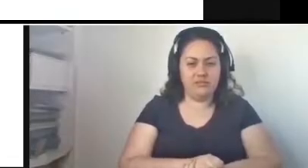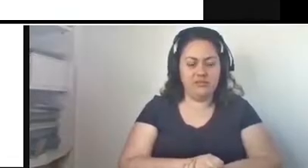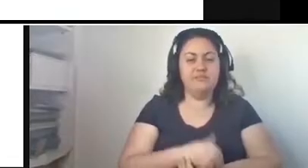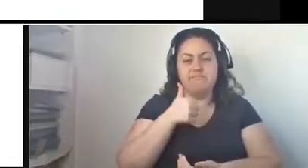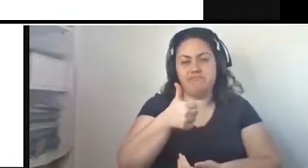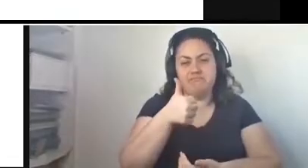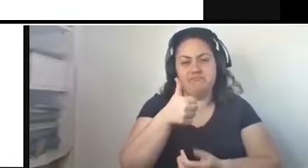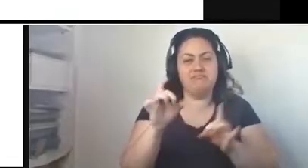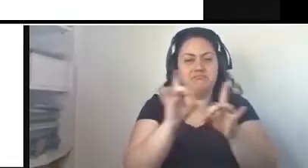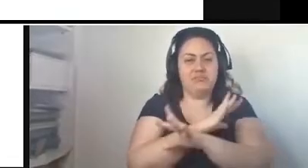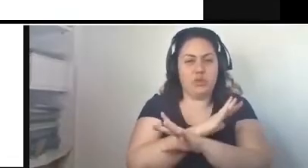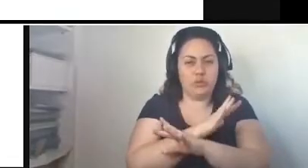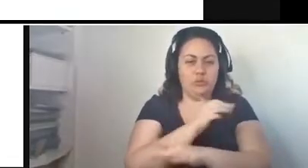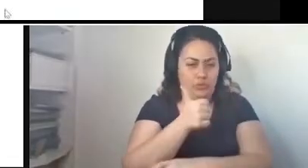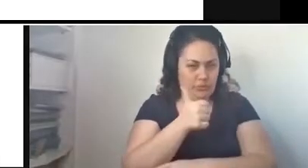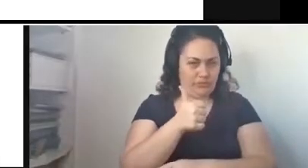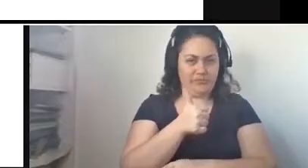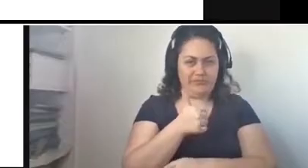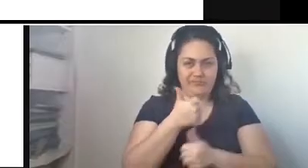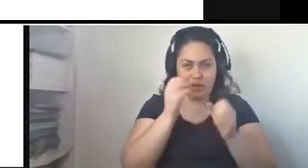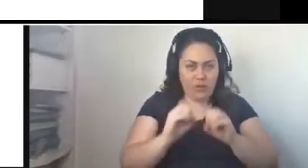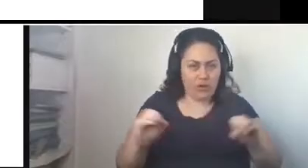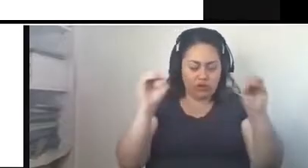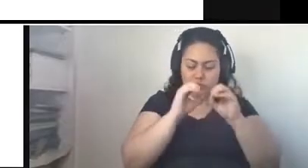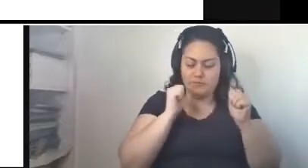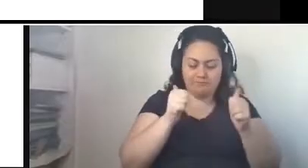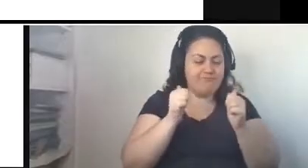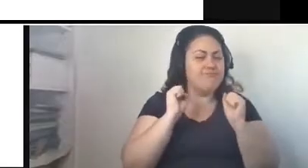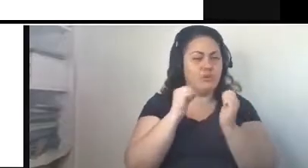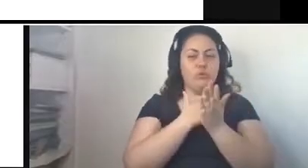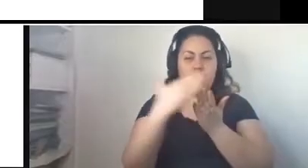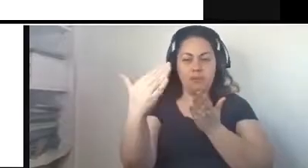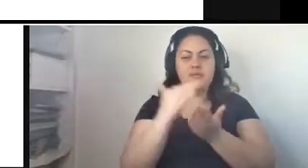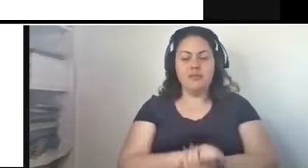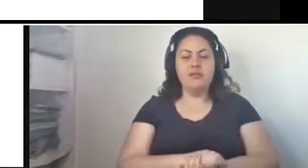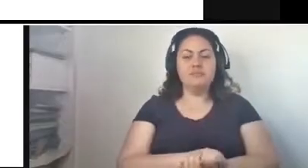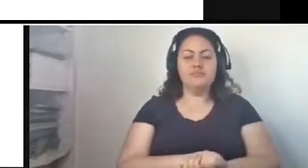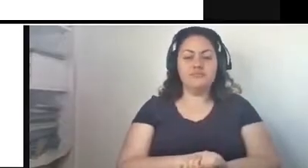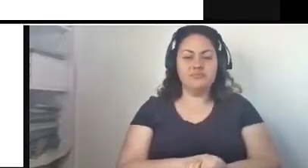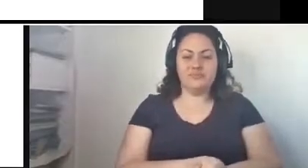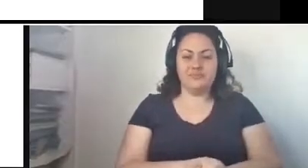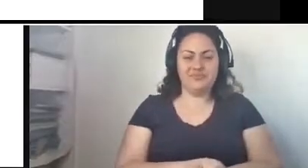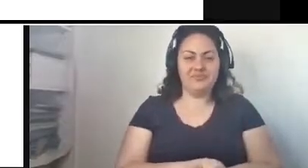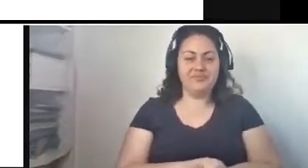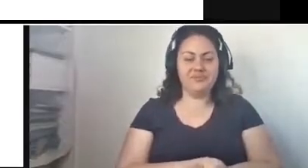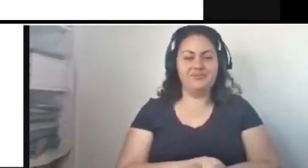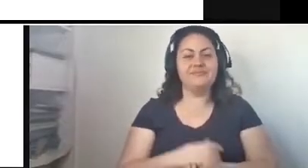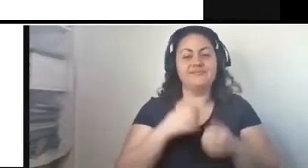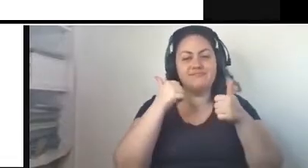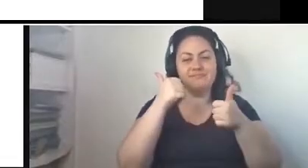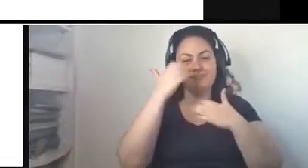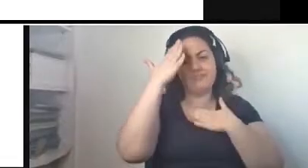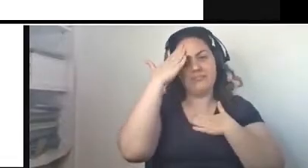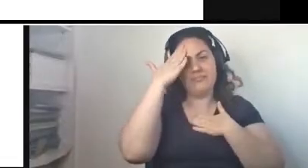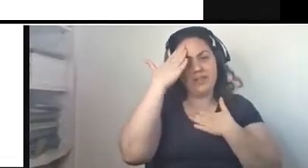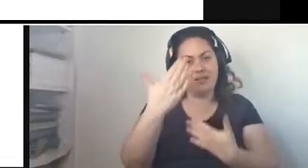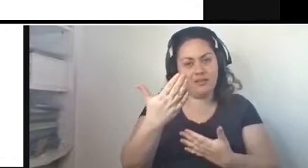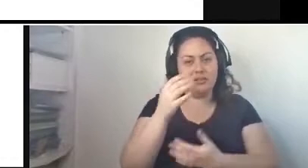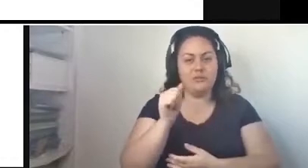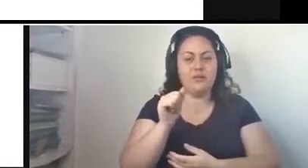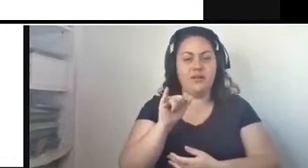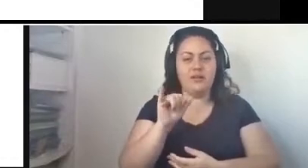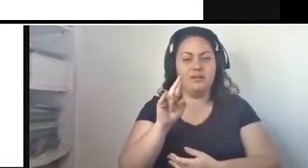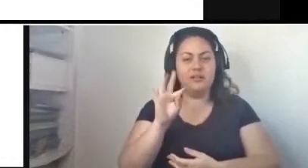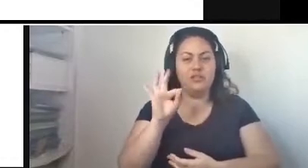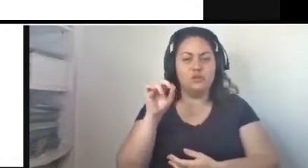De ocultar. Agora ficou direitinho? Tá ótimo. Pode iniciar, Paulo. Então tá. Obrigado, Ayrton, pelo convite.